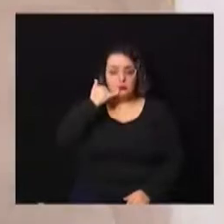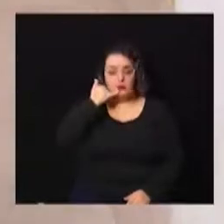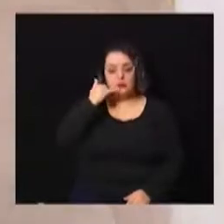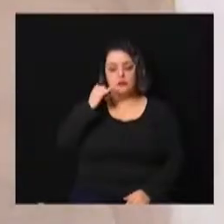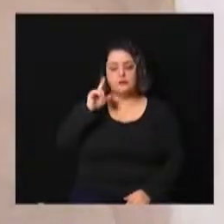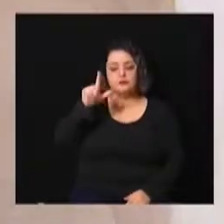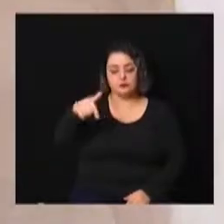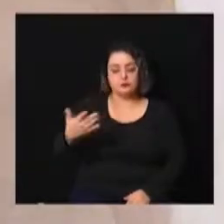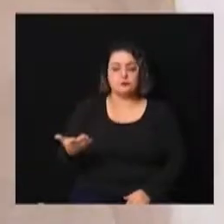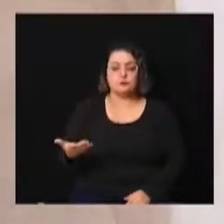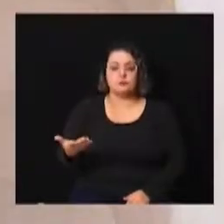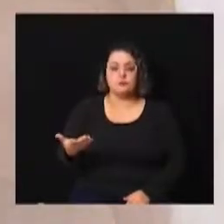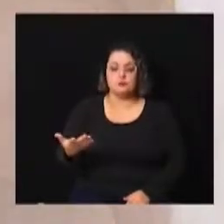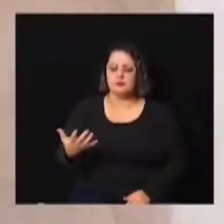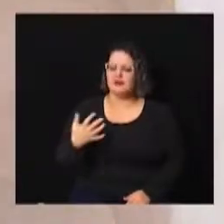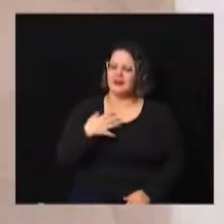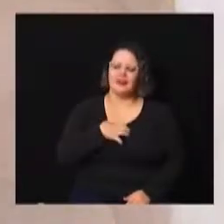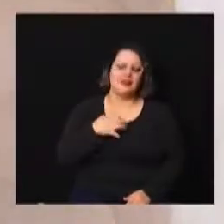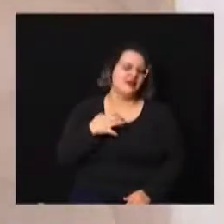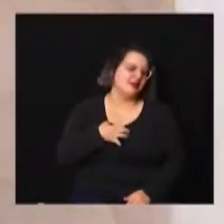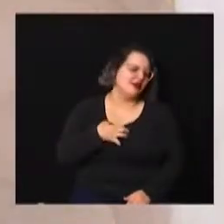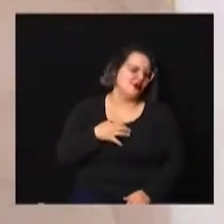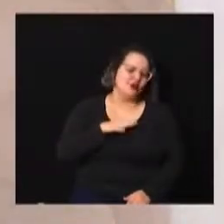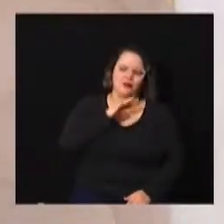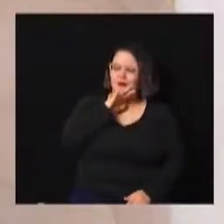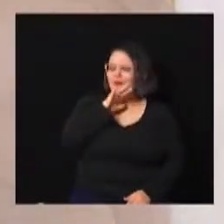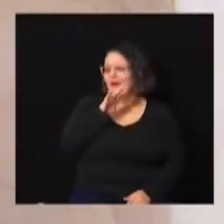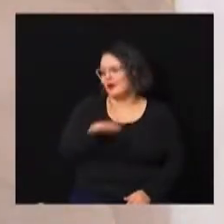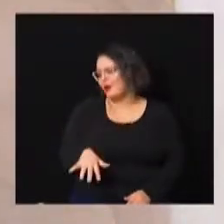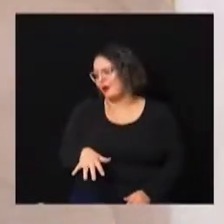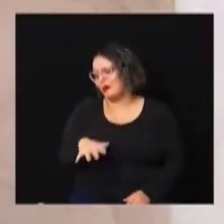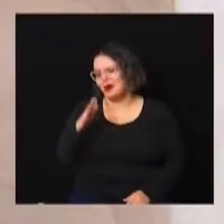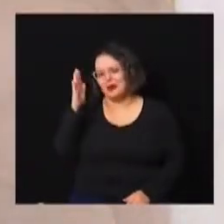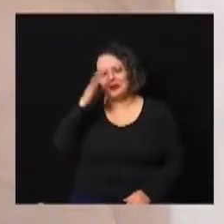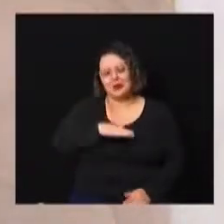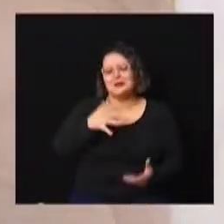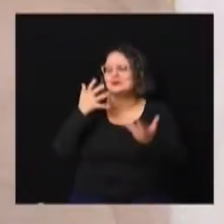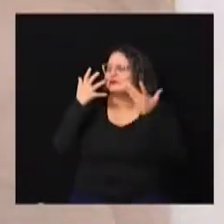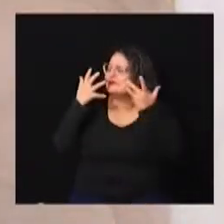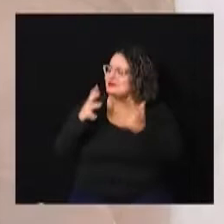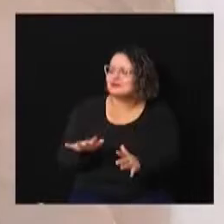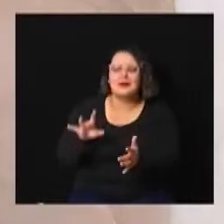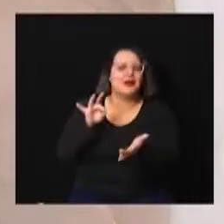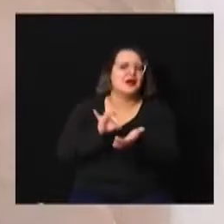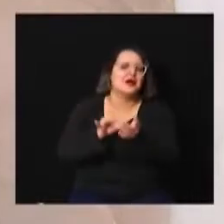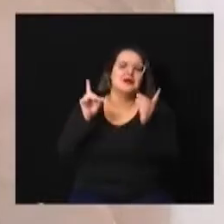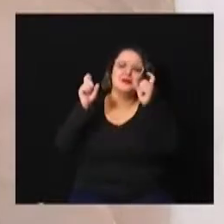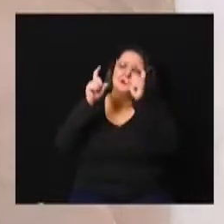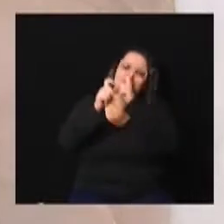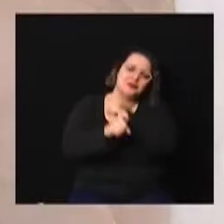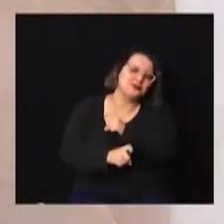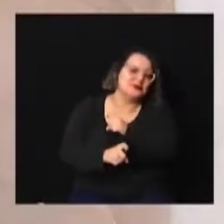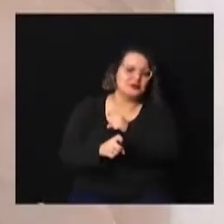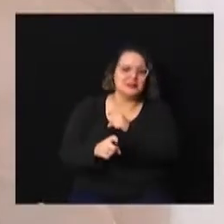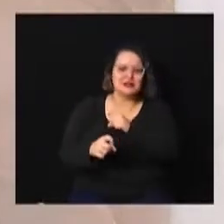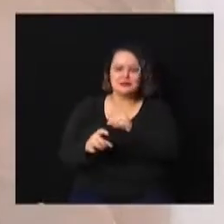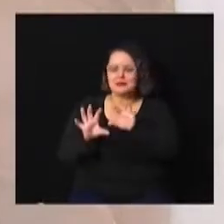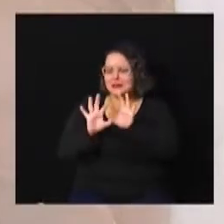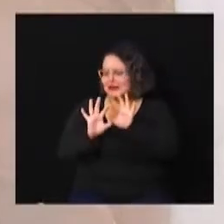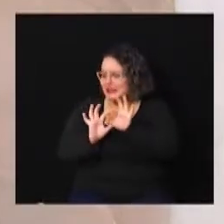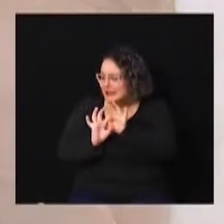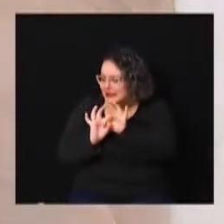ela ligou, né? Como que você, não, tô ruim, não quero, realmente eu não quero, é muito difícil, é